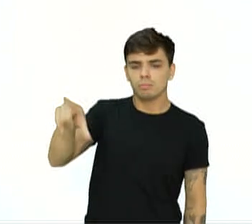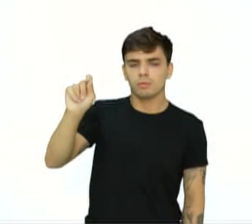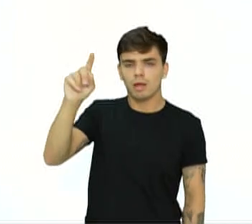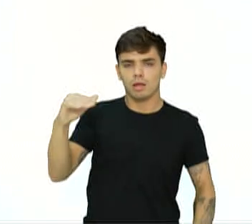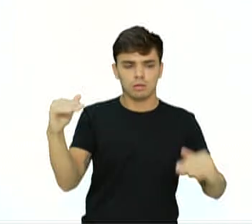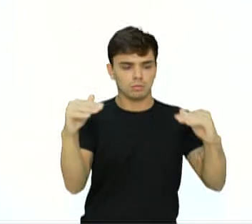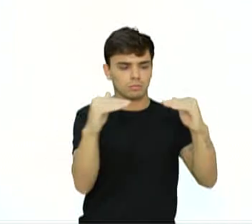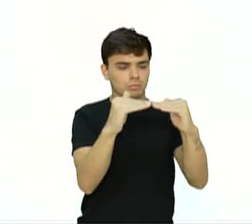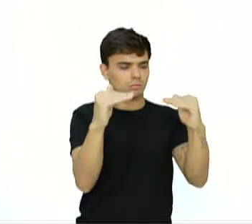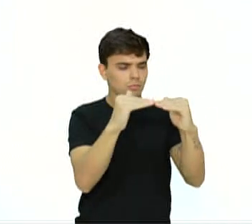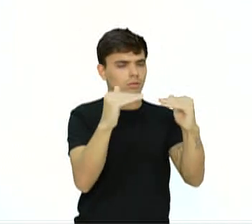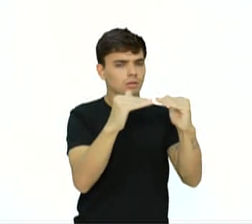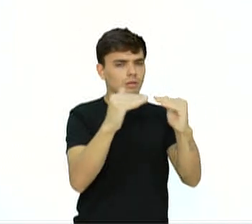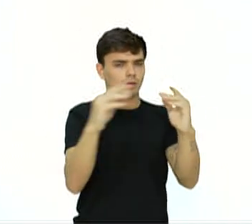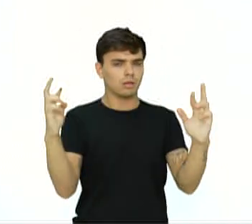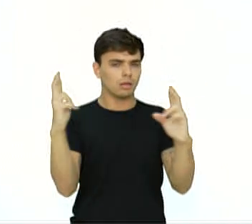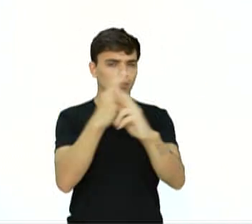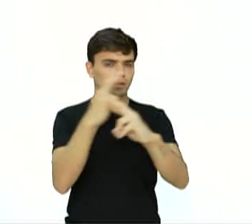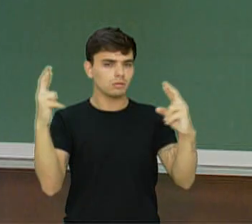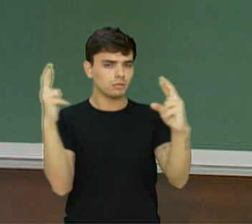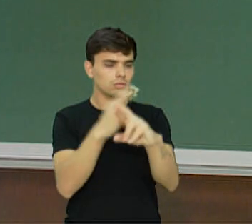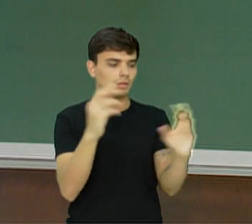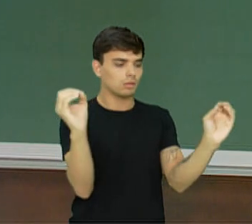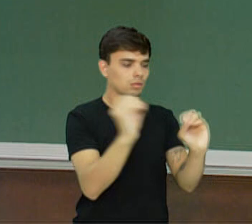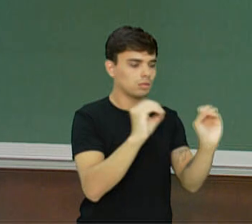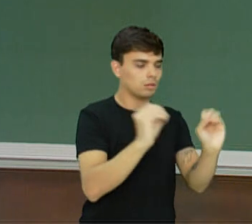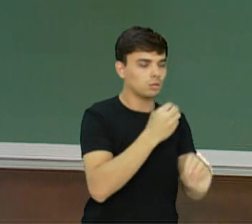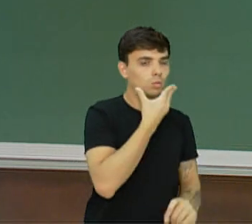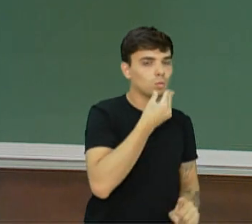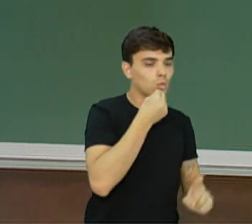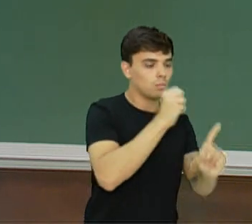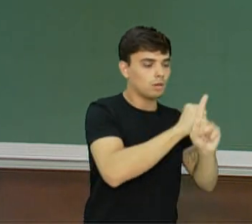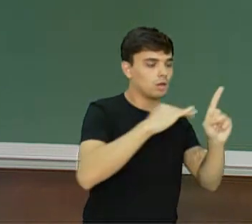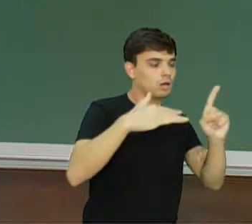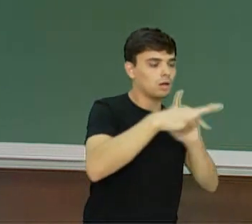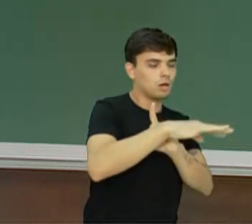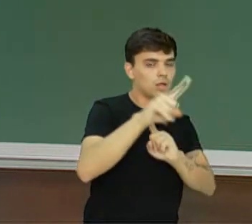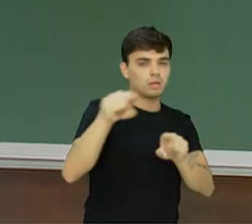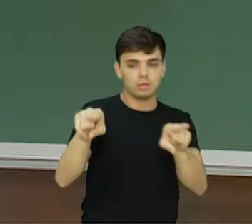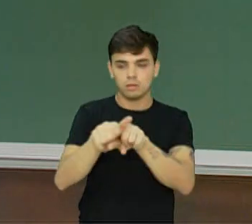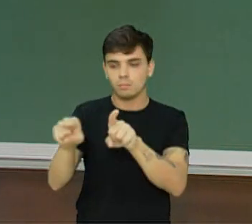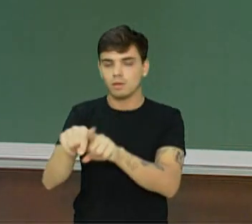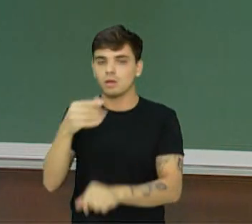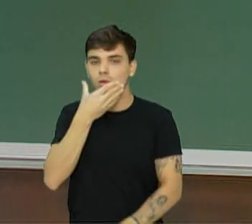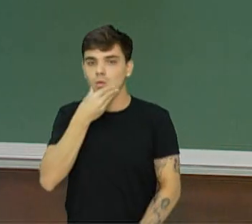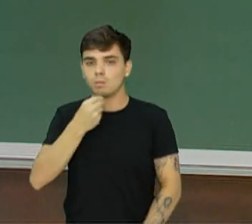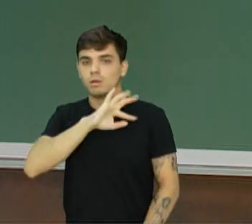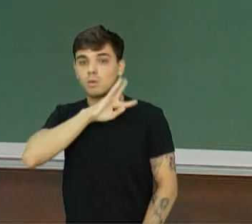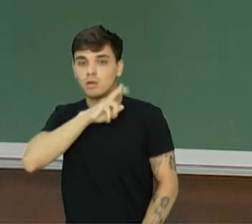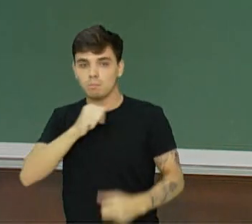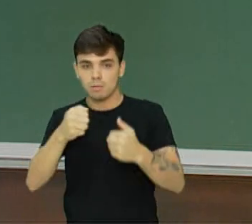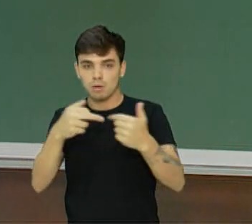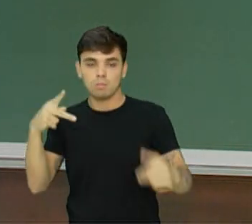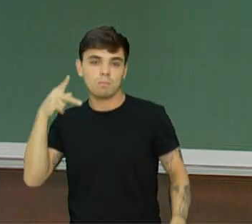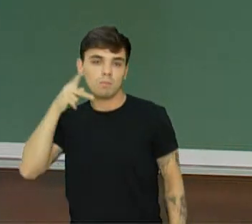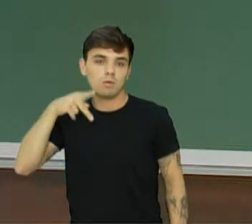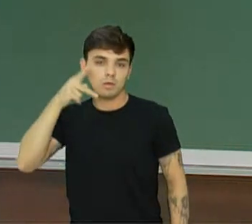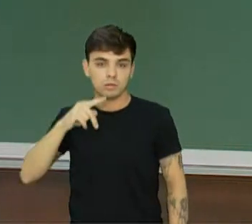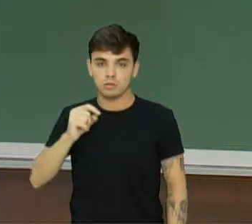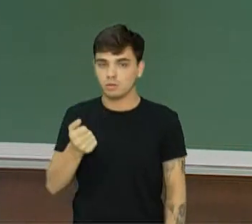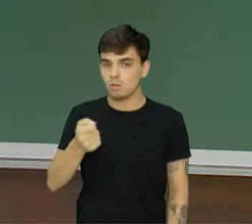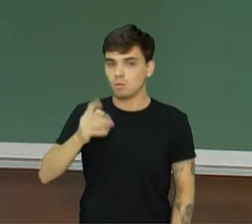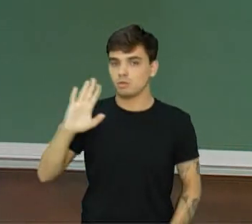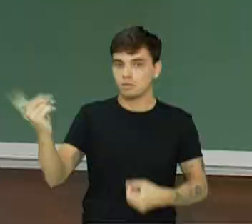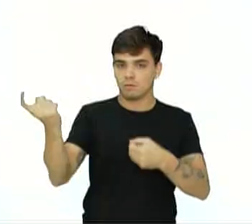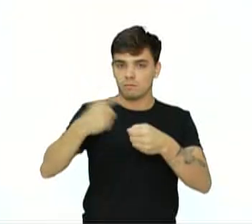mais sentido na relação entre nenhum homem é uma ilha e o homem é um animal político? Daqui a pouquinho a gente volta